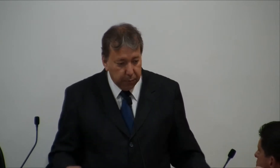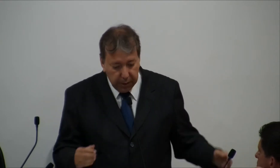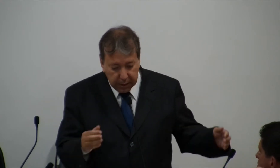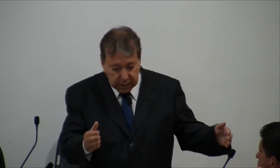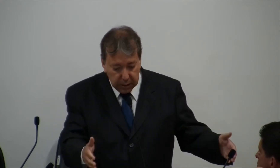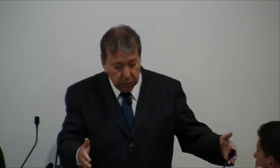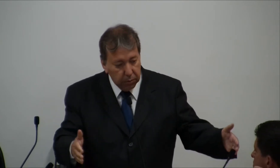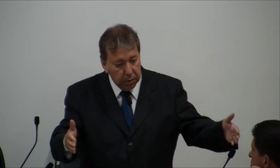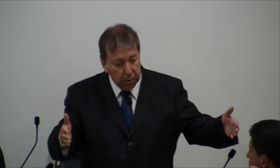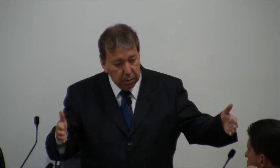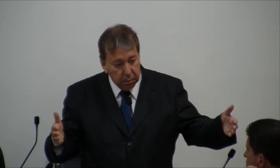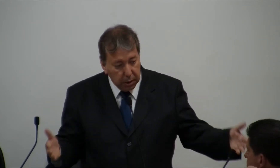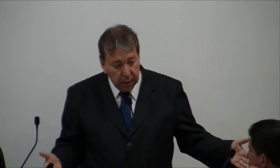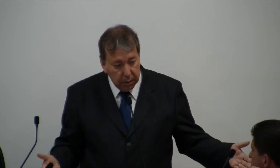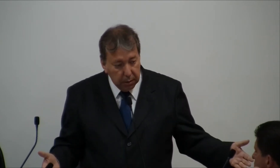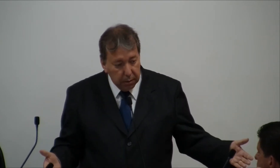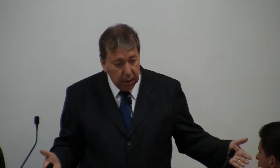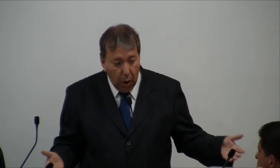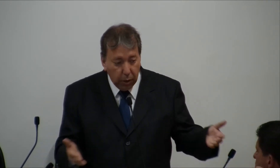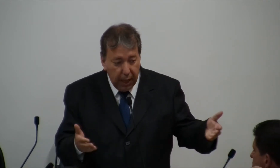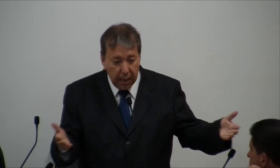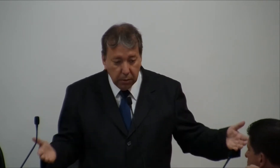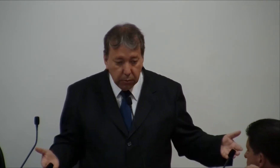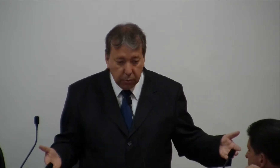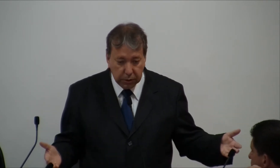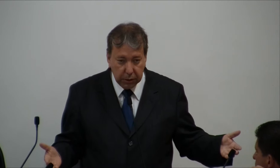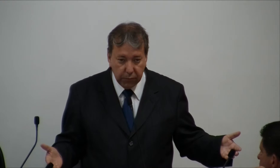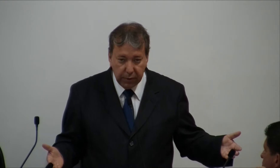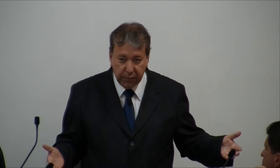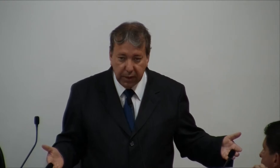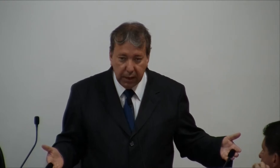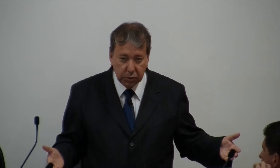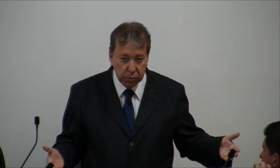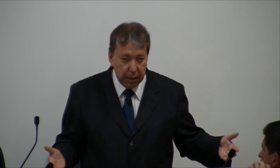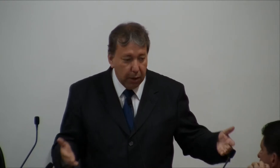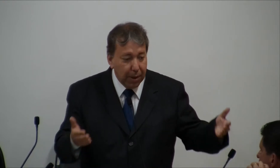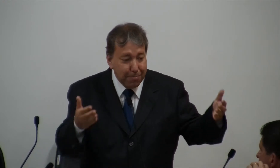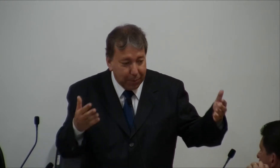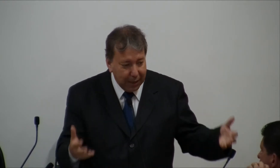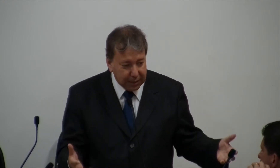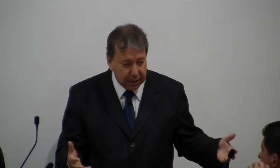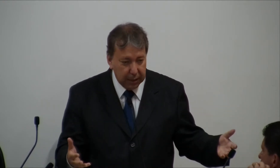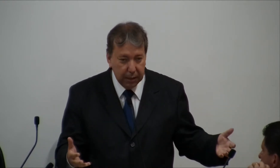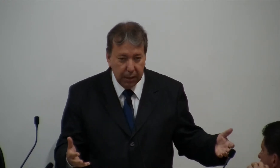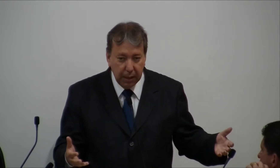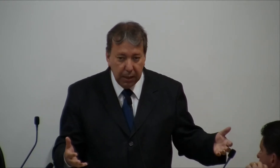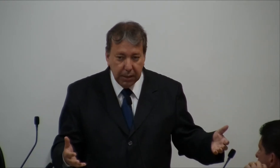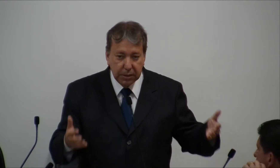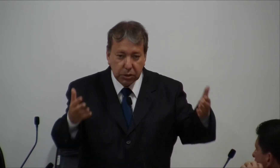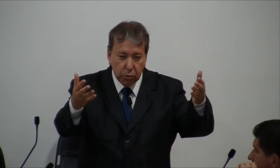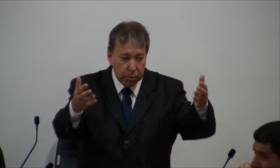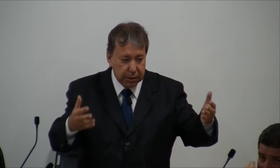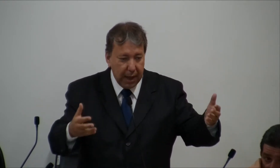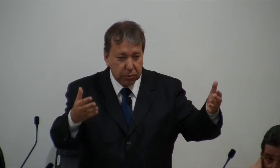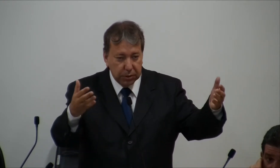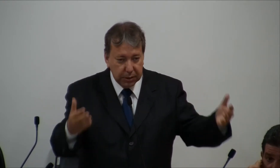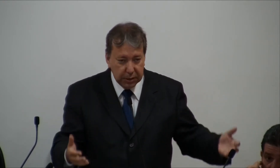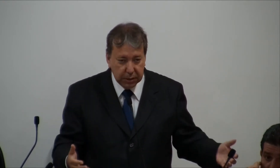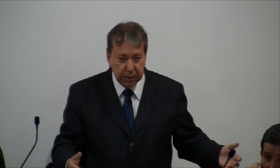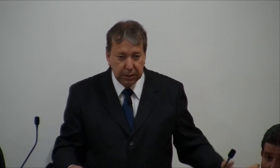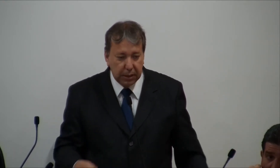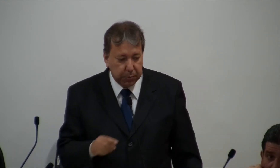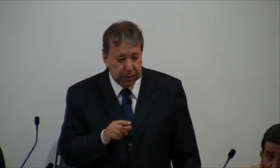quê? Por uma questão que alguém não conseguiu verificar isso. É uma empresa. Existe o contrato?